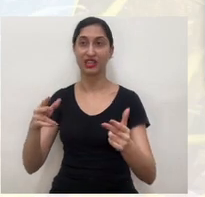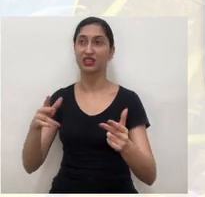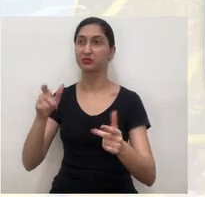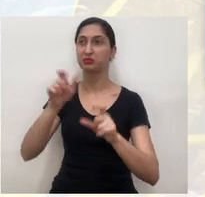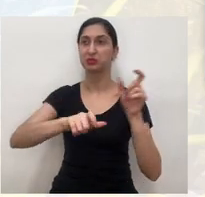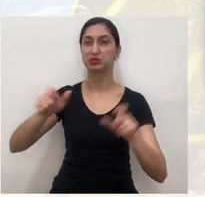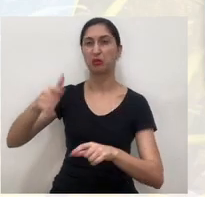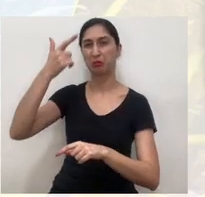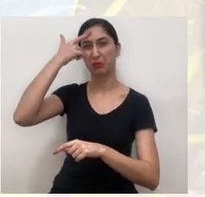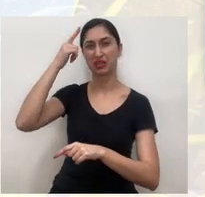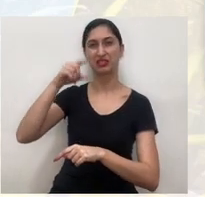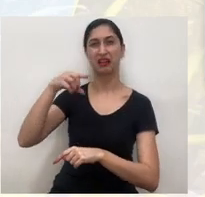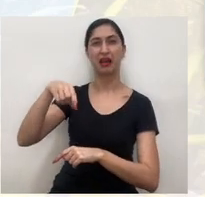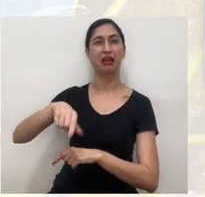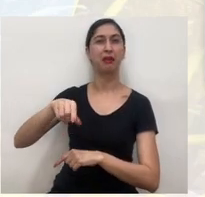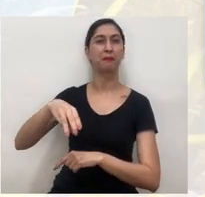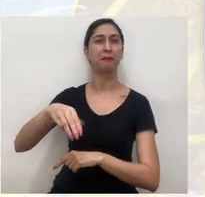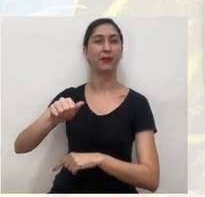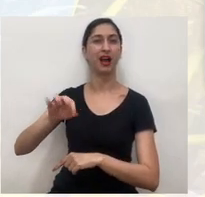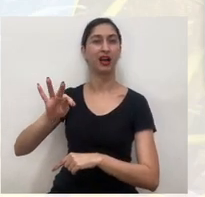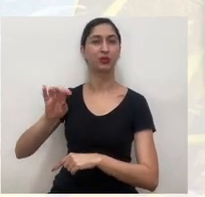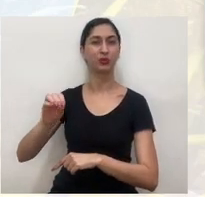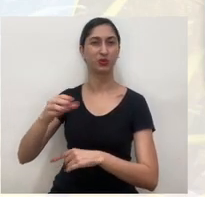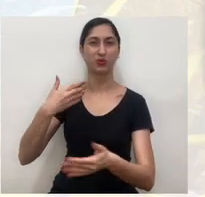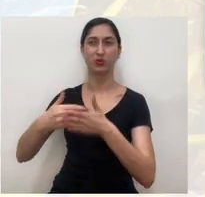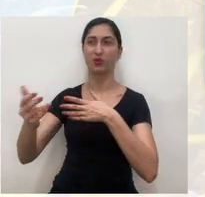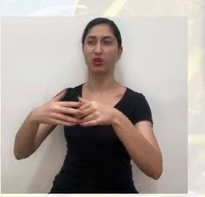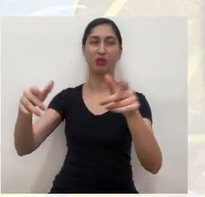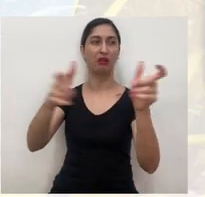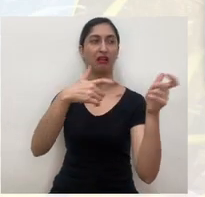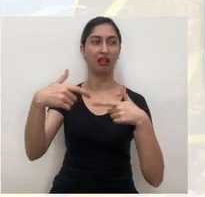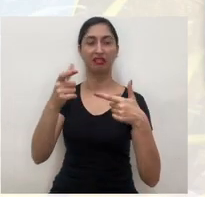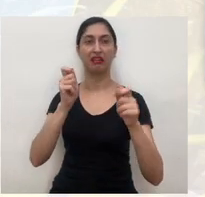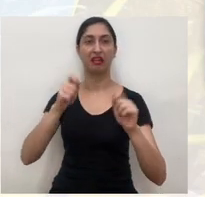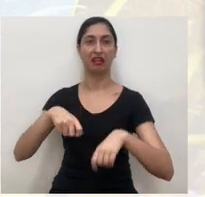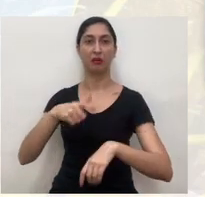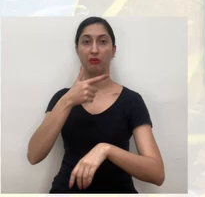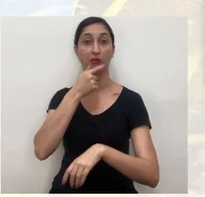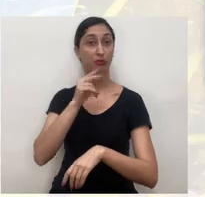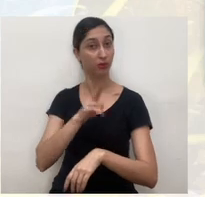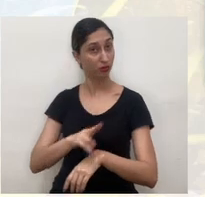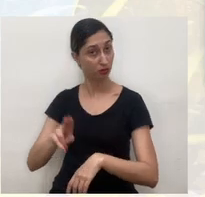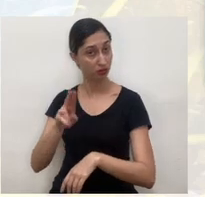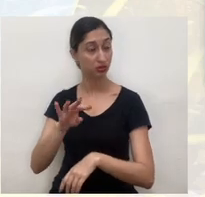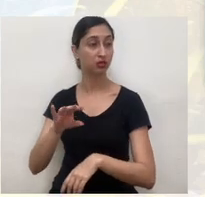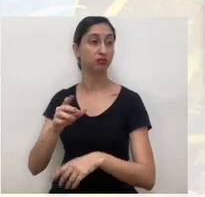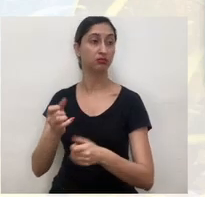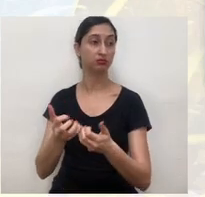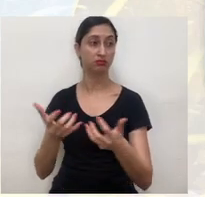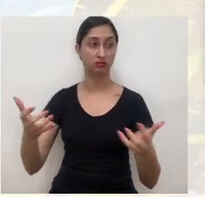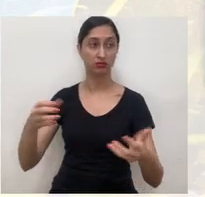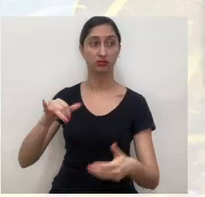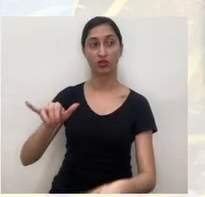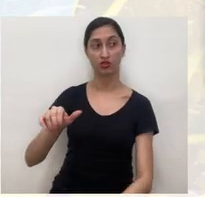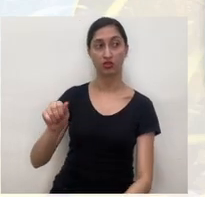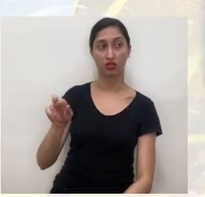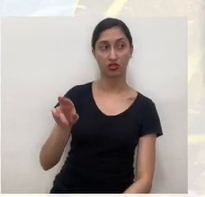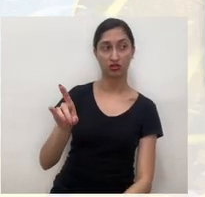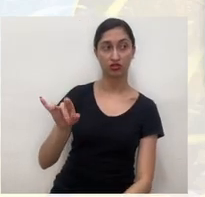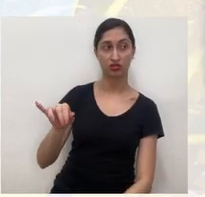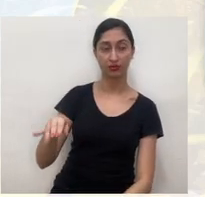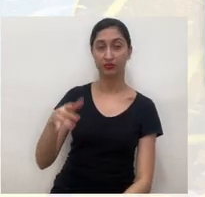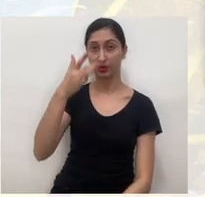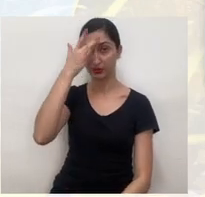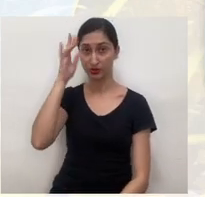qualquer capão por aí, ele pegava, usava em jardim, e aí, quando o pessoal via usado em jardim,